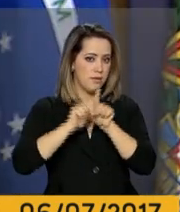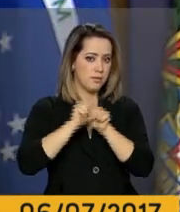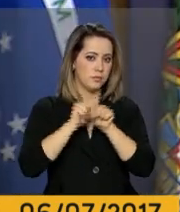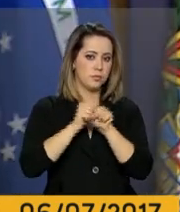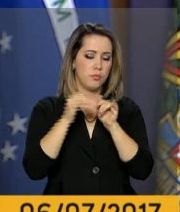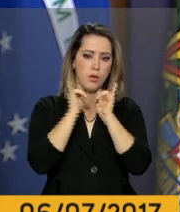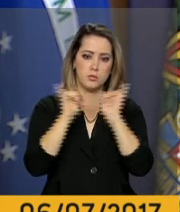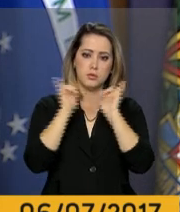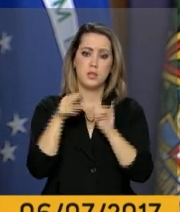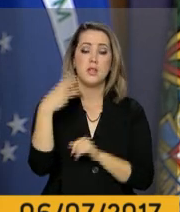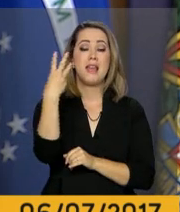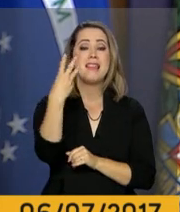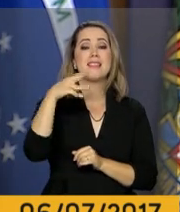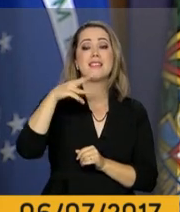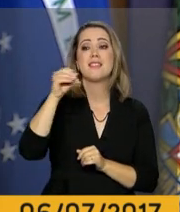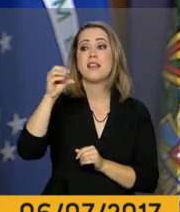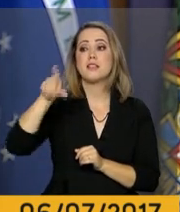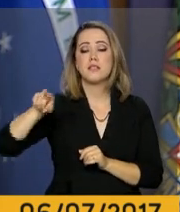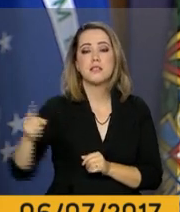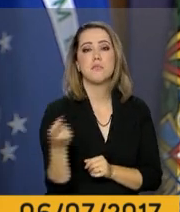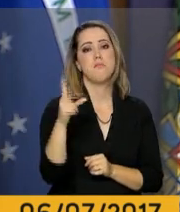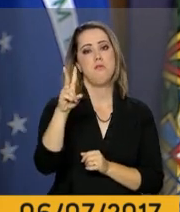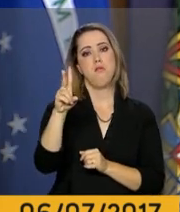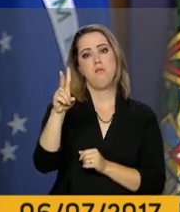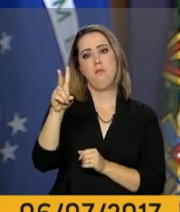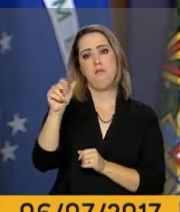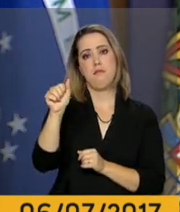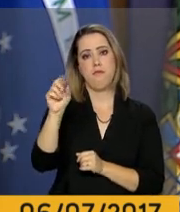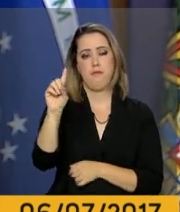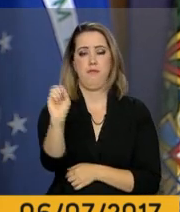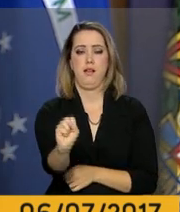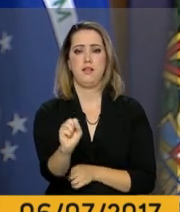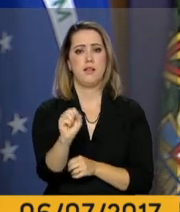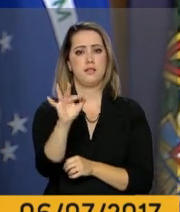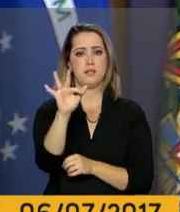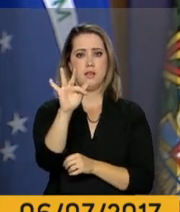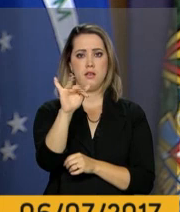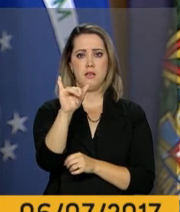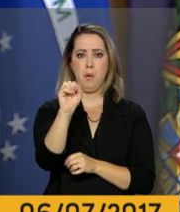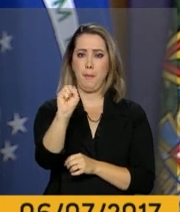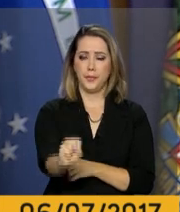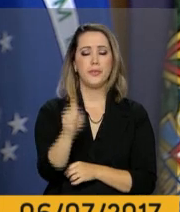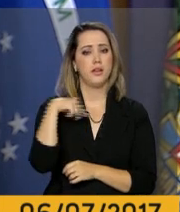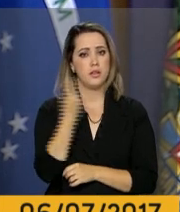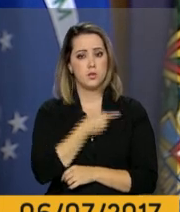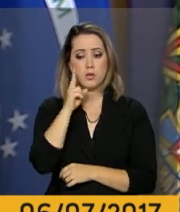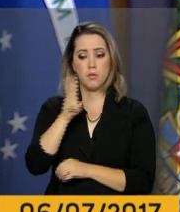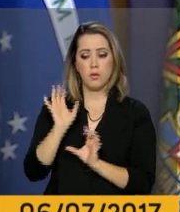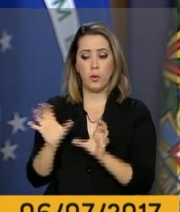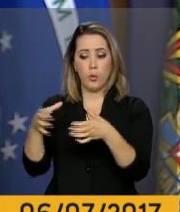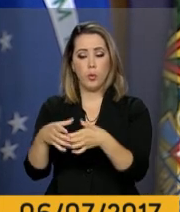mil vagas para o fies nós vamos voltar exatamente para aqueles mais carentes